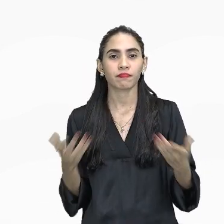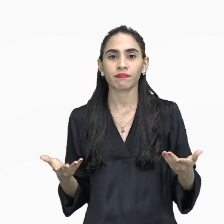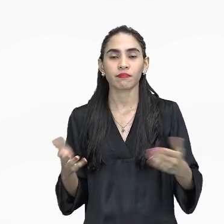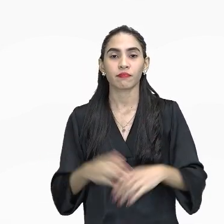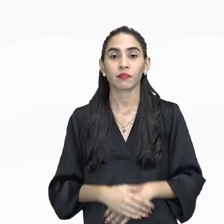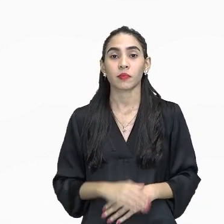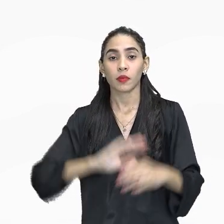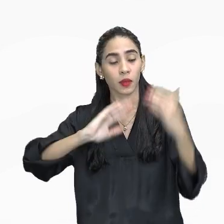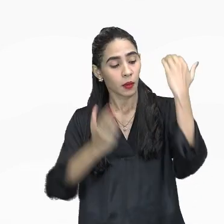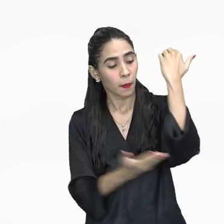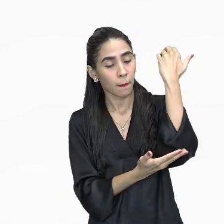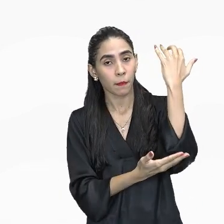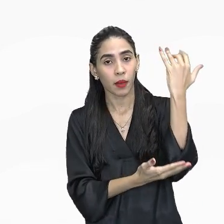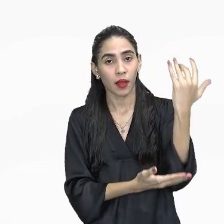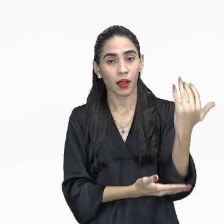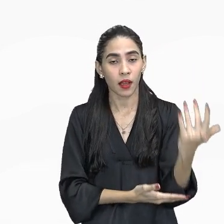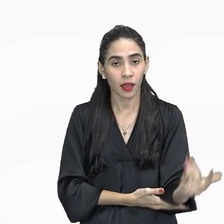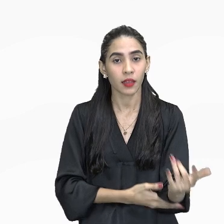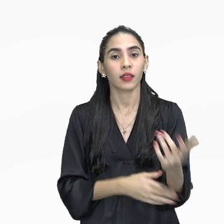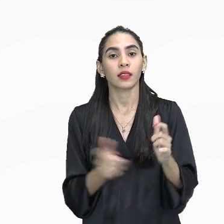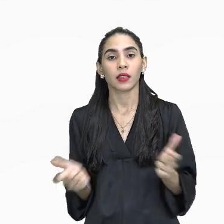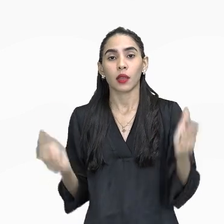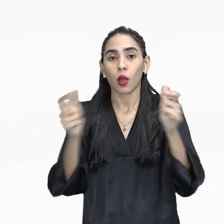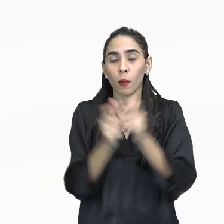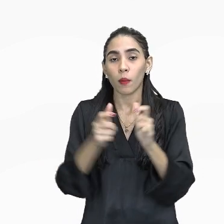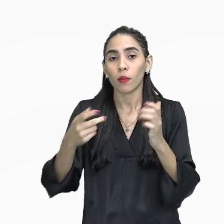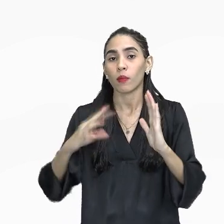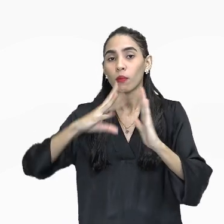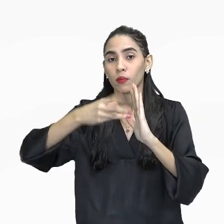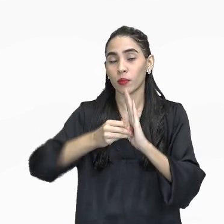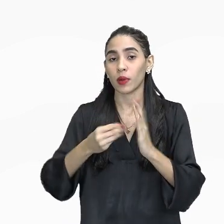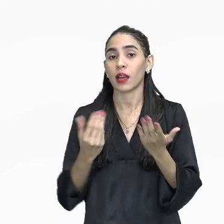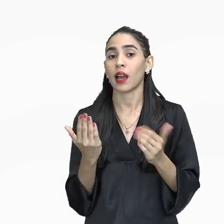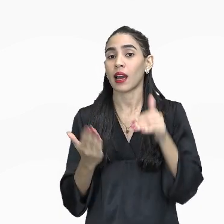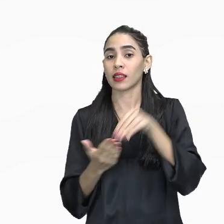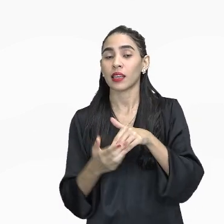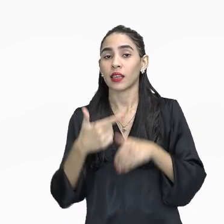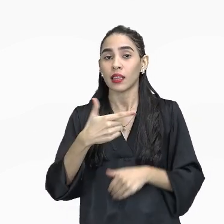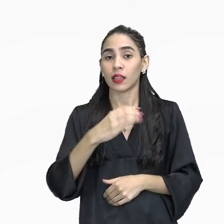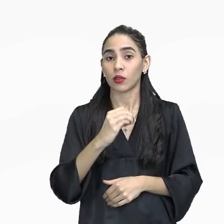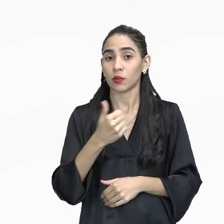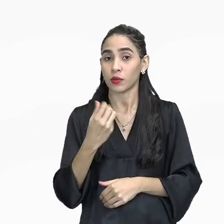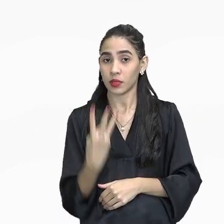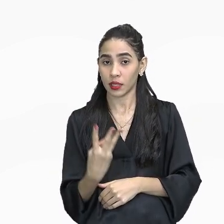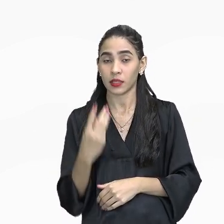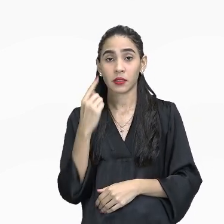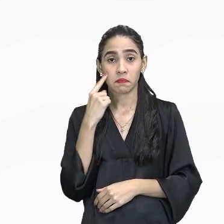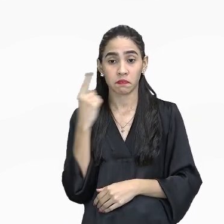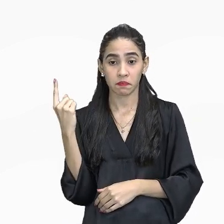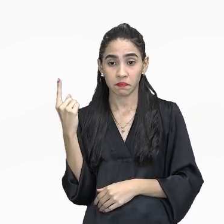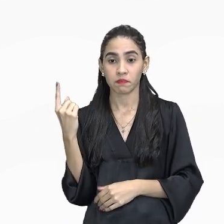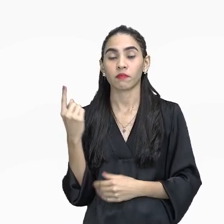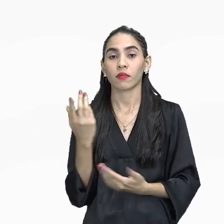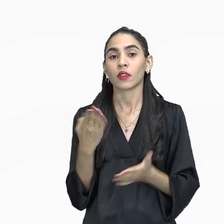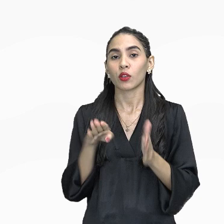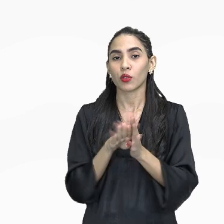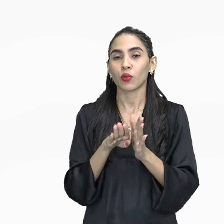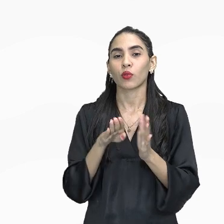aí, ó, o desmatamento por corte raso acumulado na Amazônia até 2013, tá? Esse dado. Chegou a